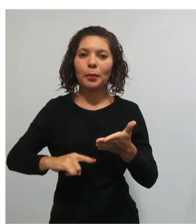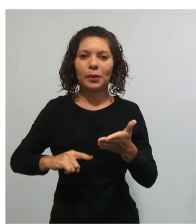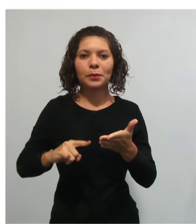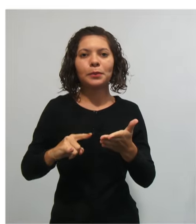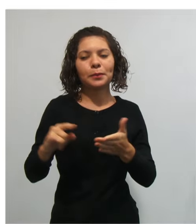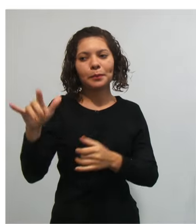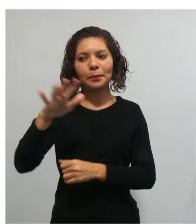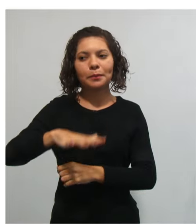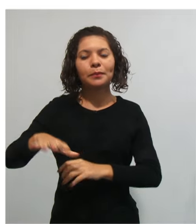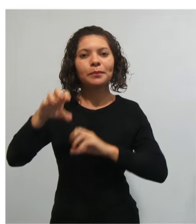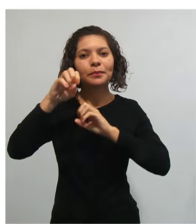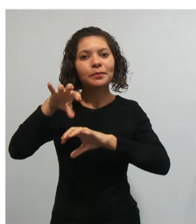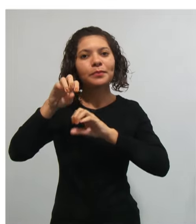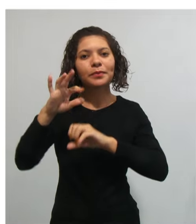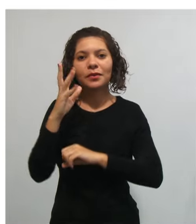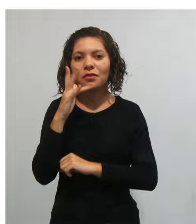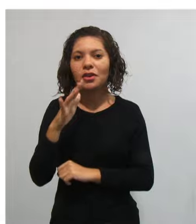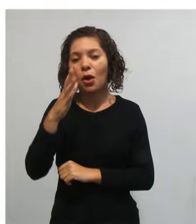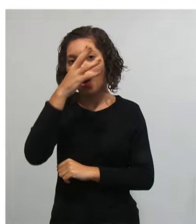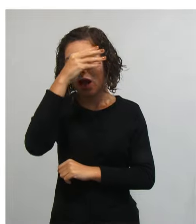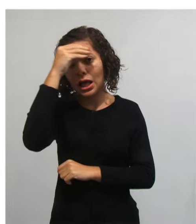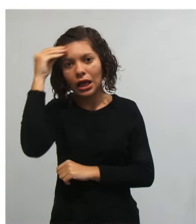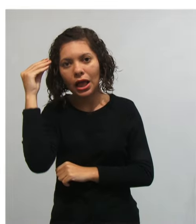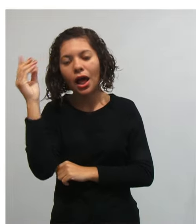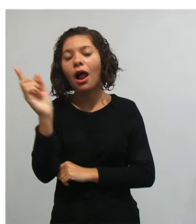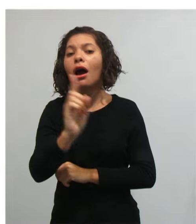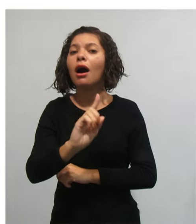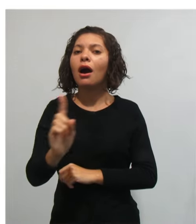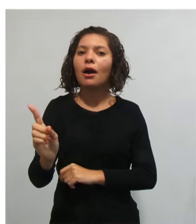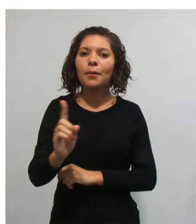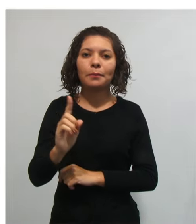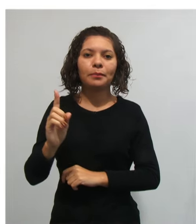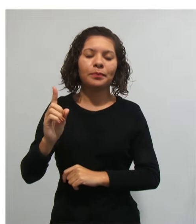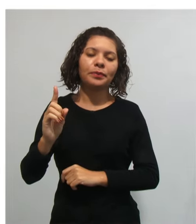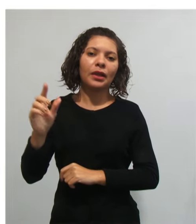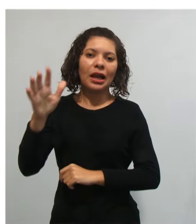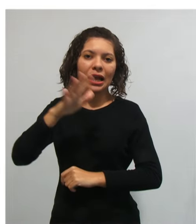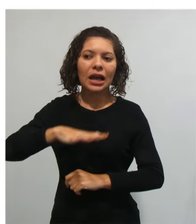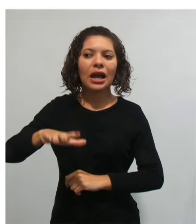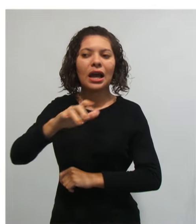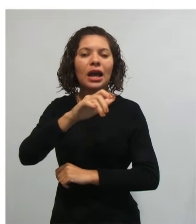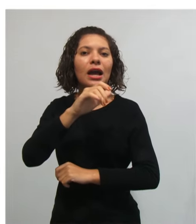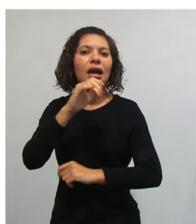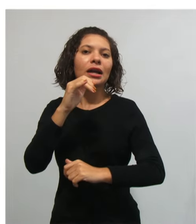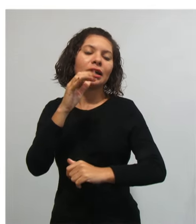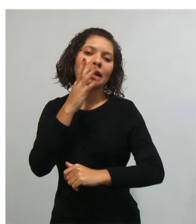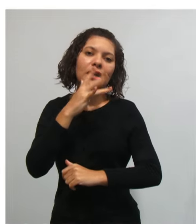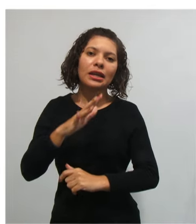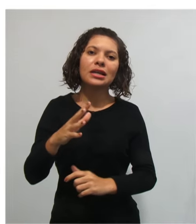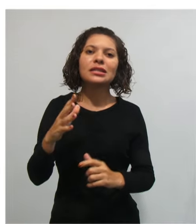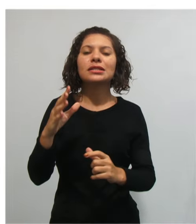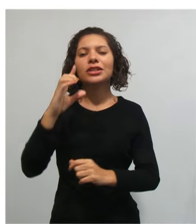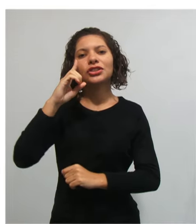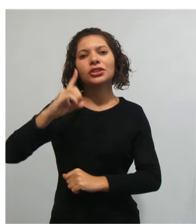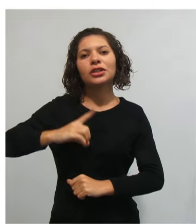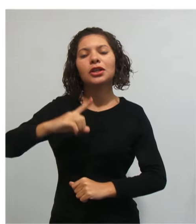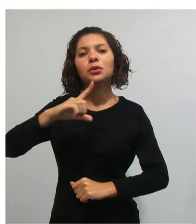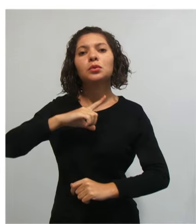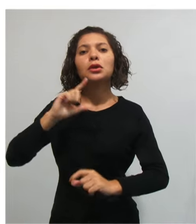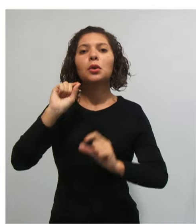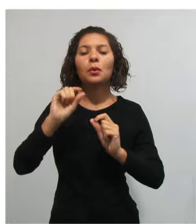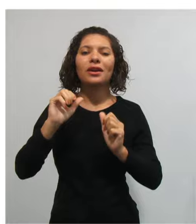da da bncc para educação infantil não esqueçam que a toda criança tem direito a tudo isso a brincar